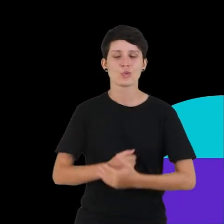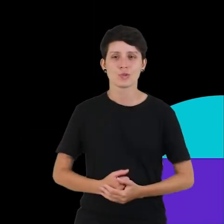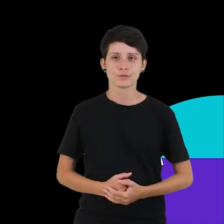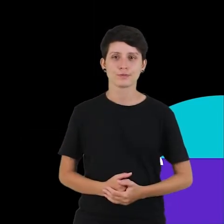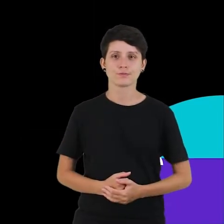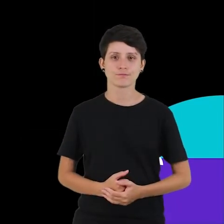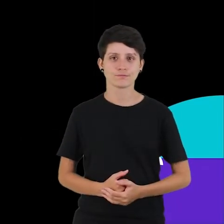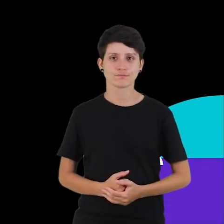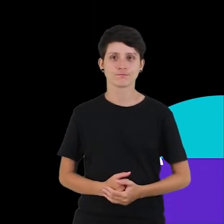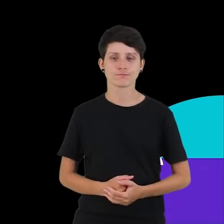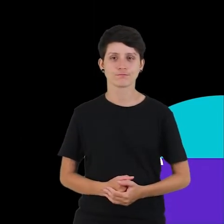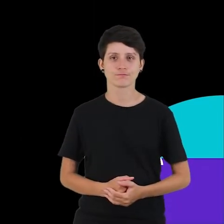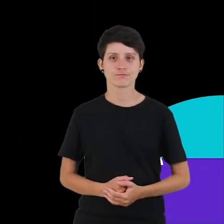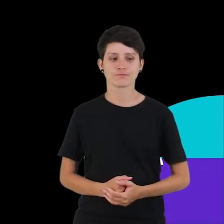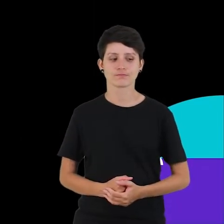compartilhar,